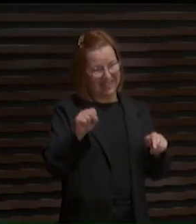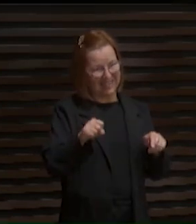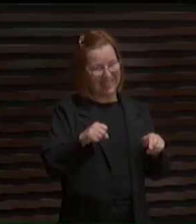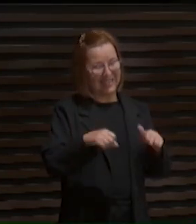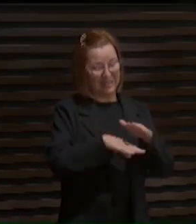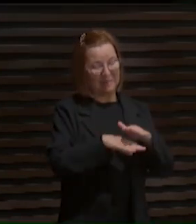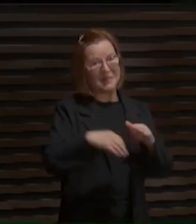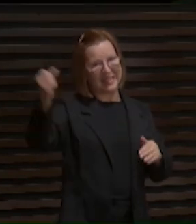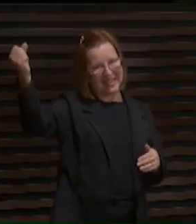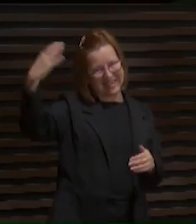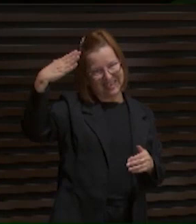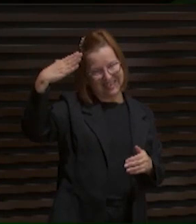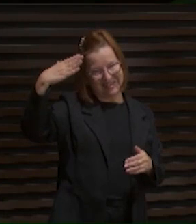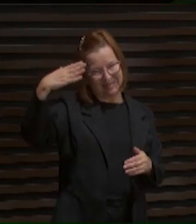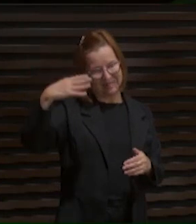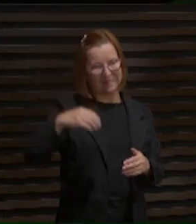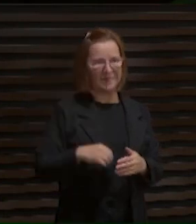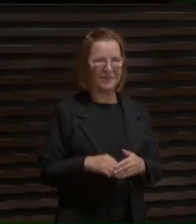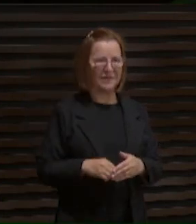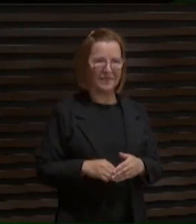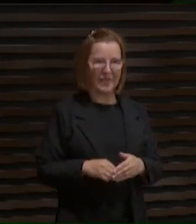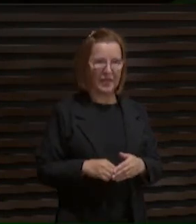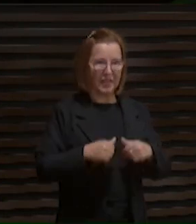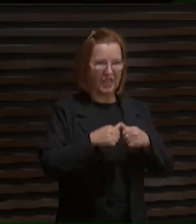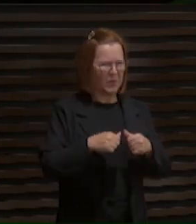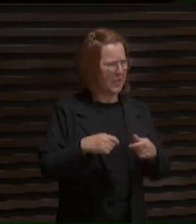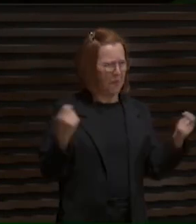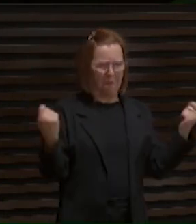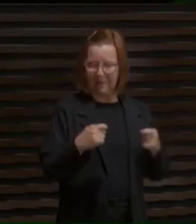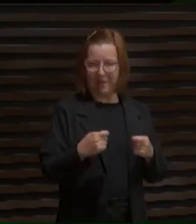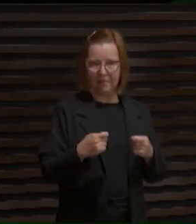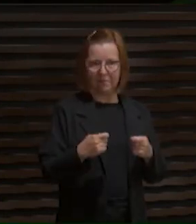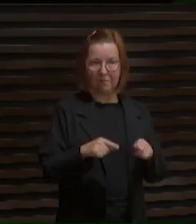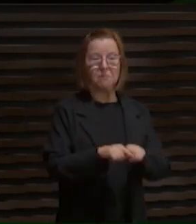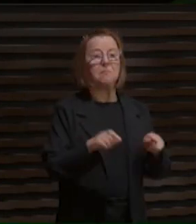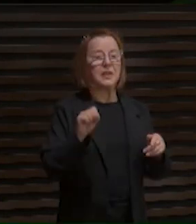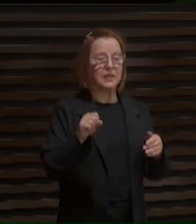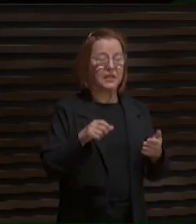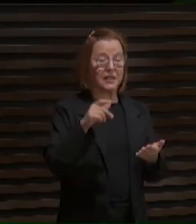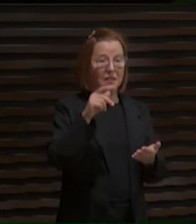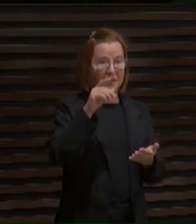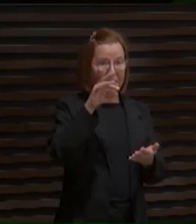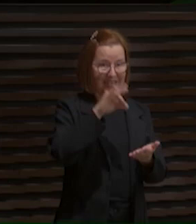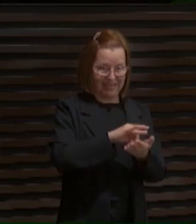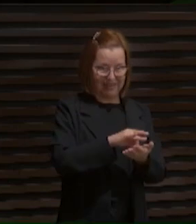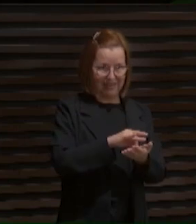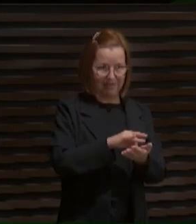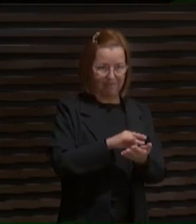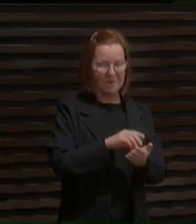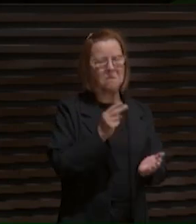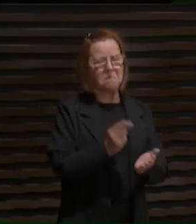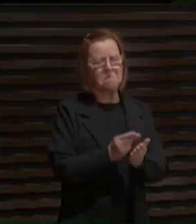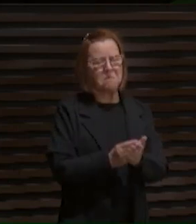Essa afirmação não é uma possibilidade, é uma realidade. Por mais que o pecado